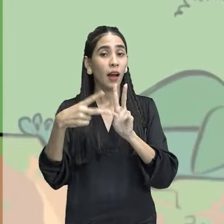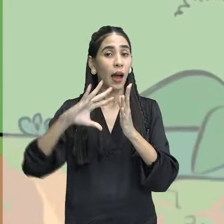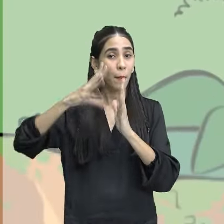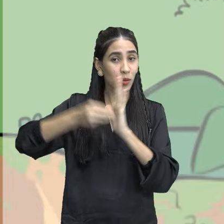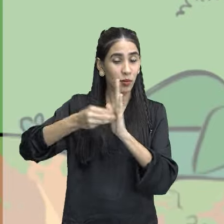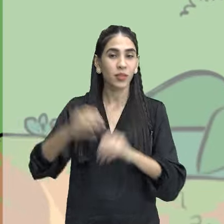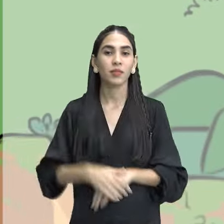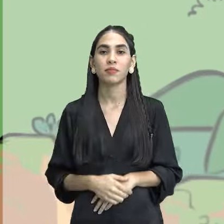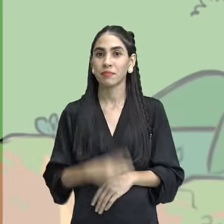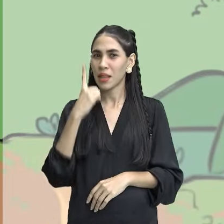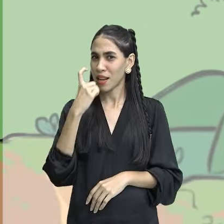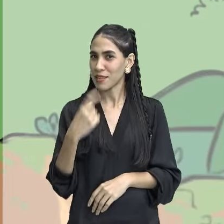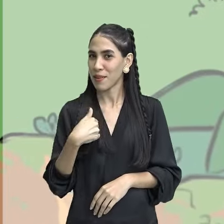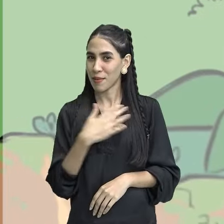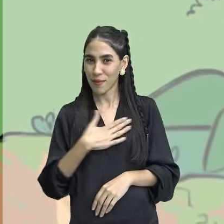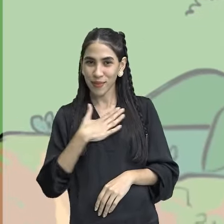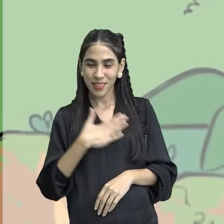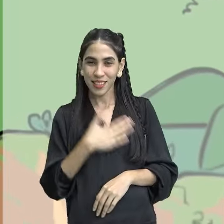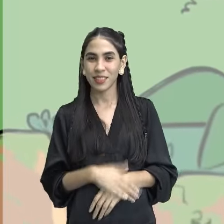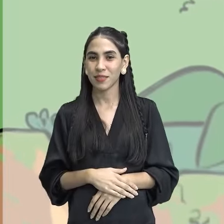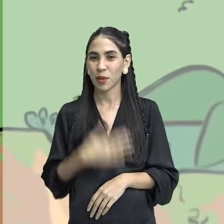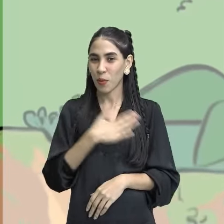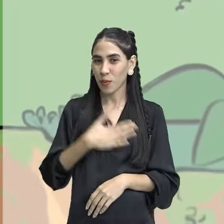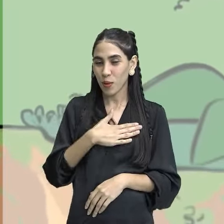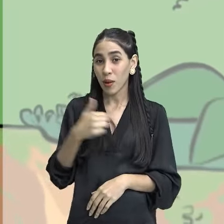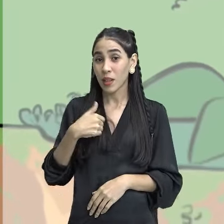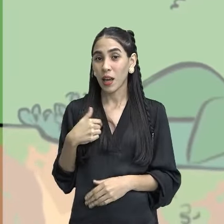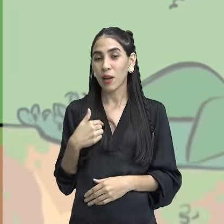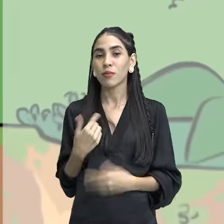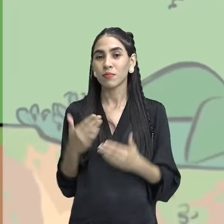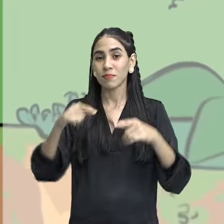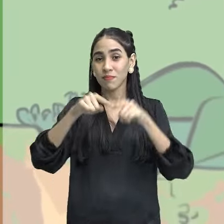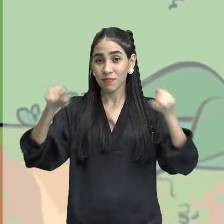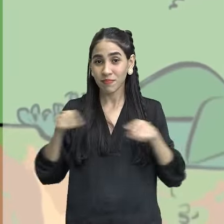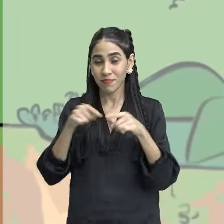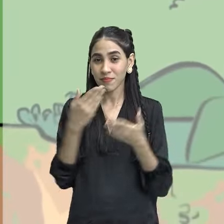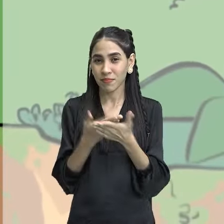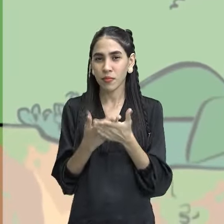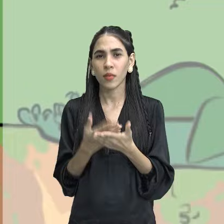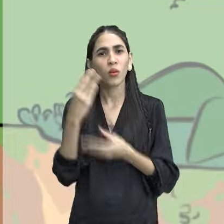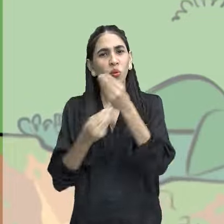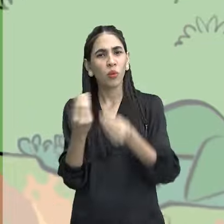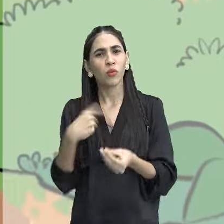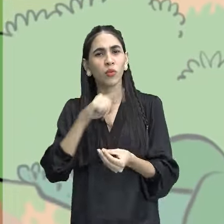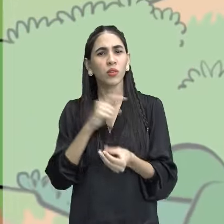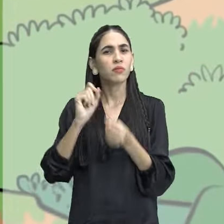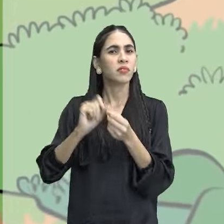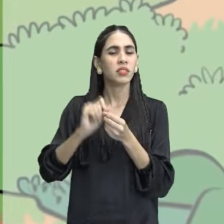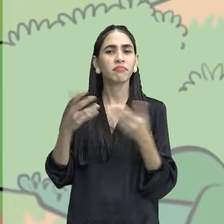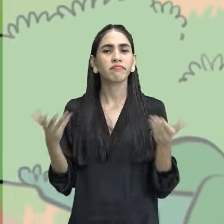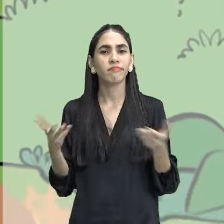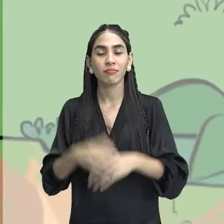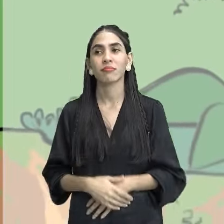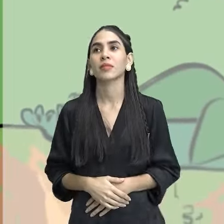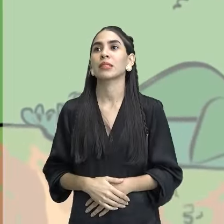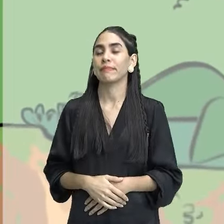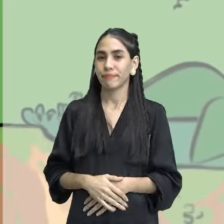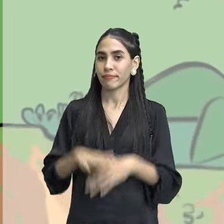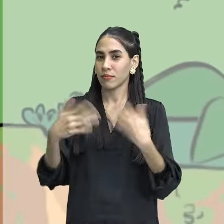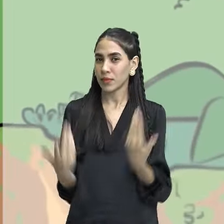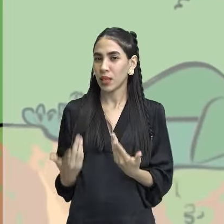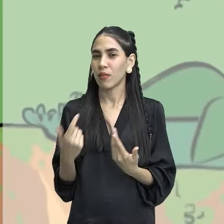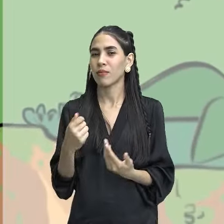Muito interessante, hein? Gostei! Gostou? Então vamos para a nossa sala de aula? Vamos, mas como que a gente vai fazer isso, professor Dário? Pois